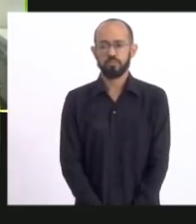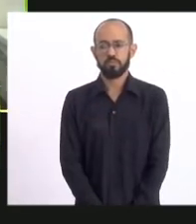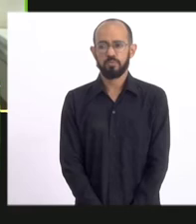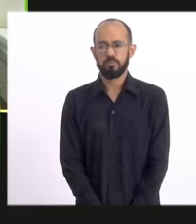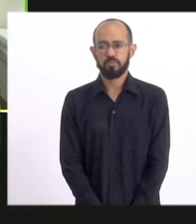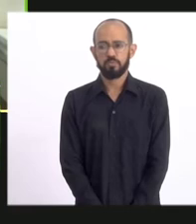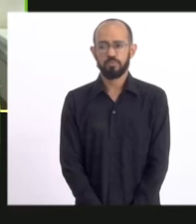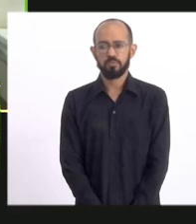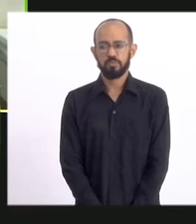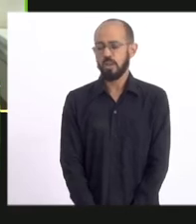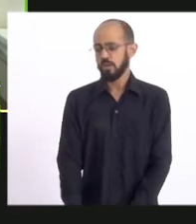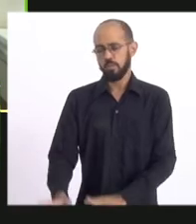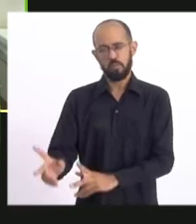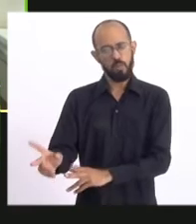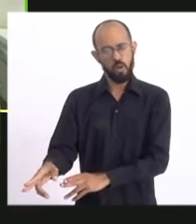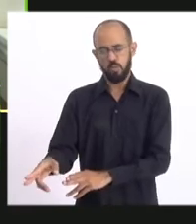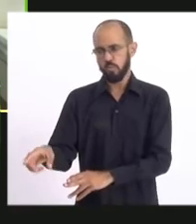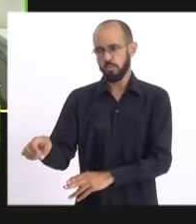Mesma coisa.